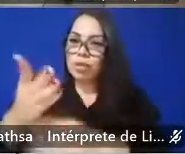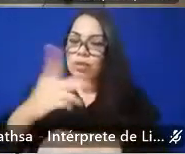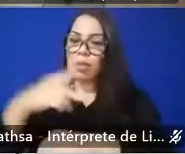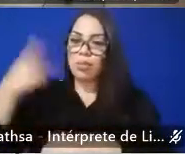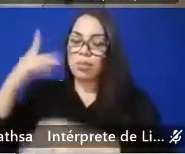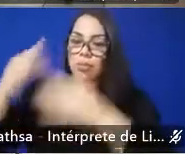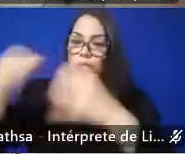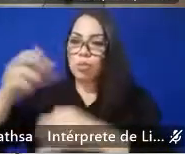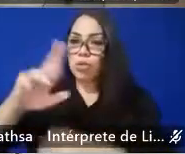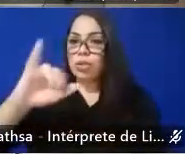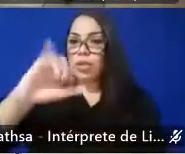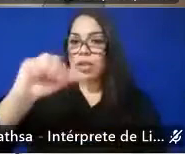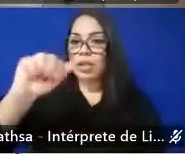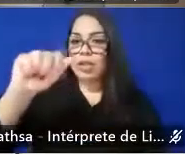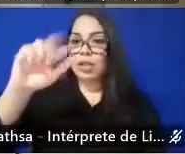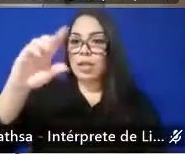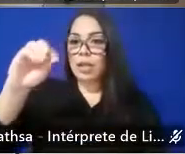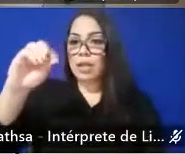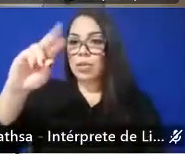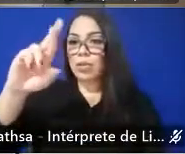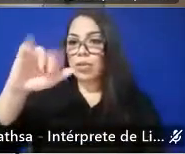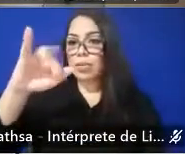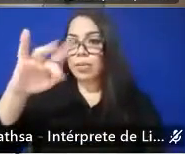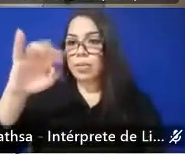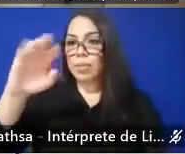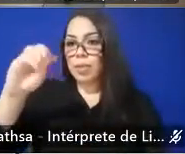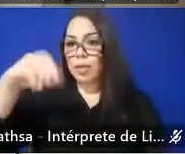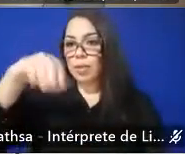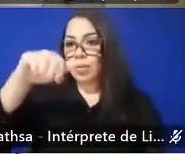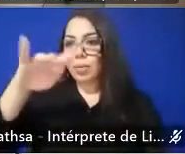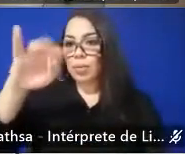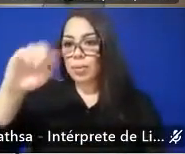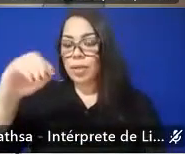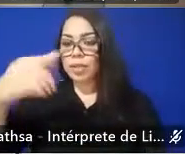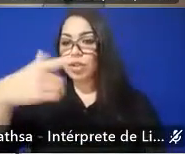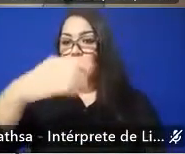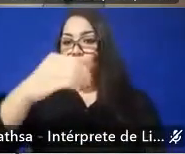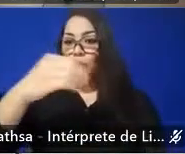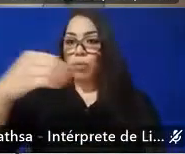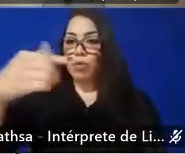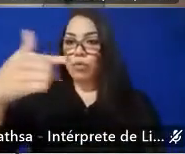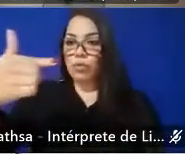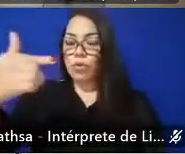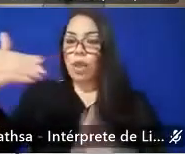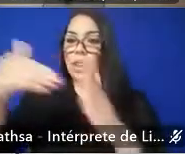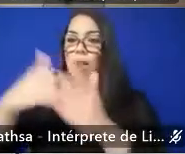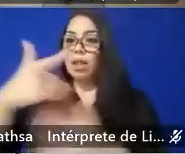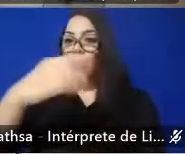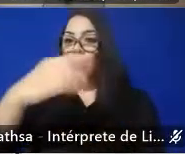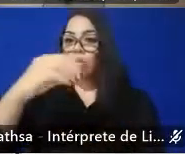Martins que exercerá seu mandato no biênio 2022/2023 atro